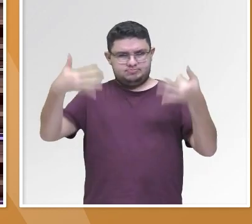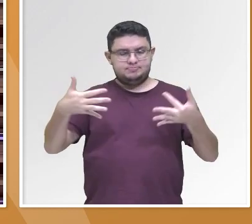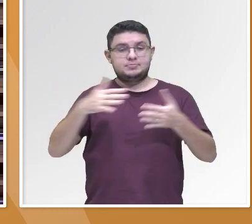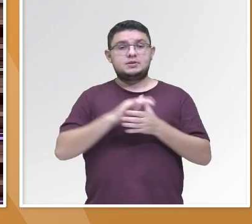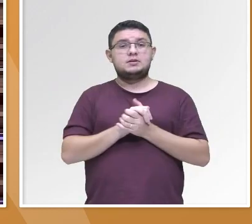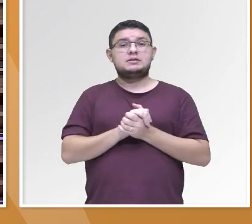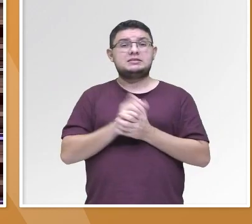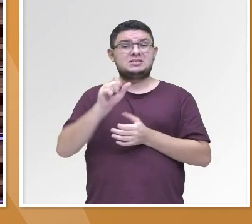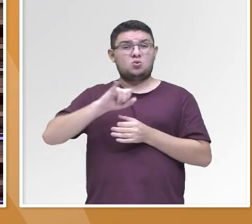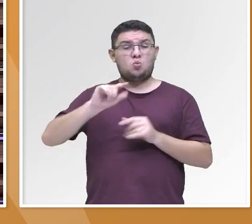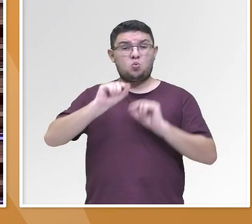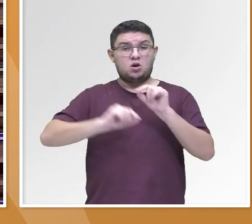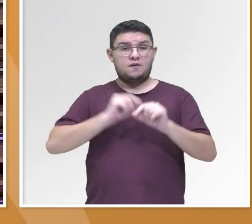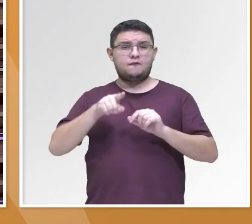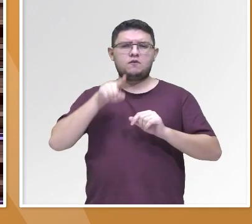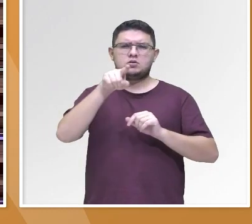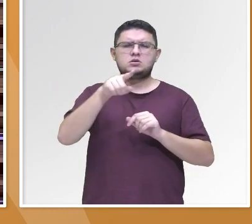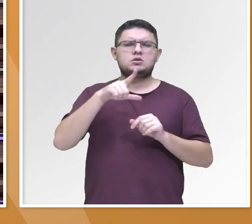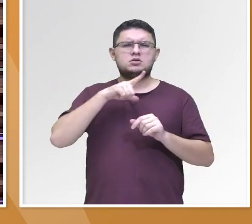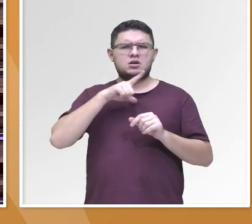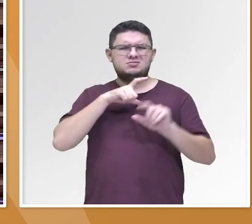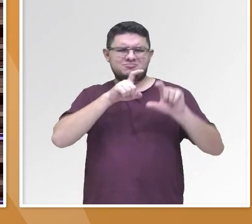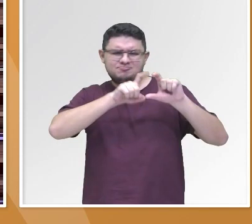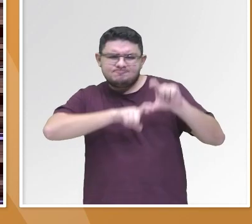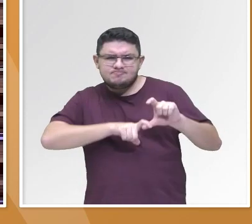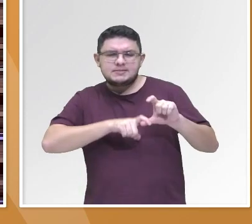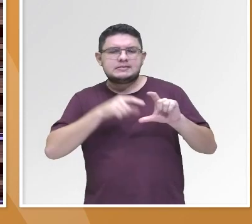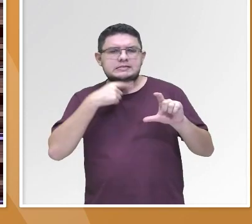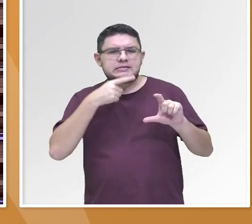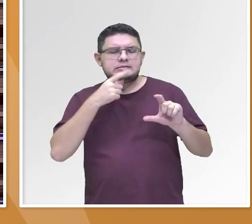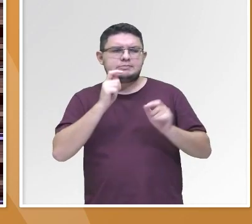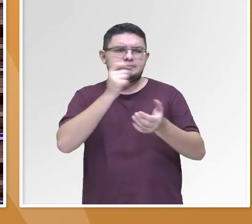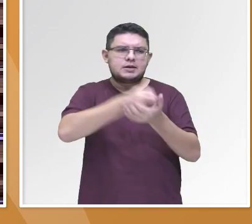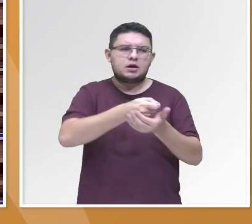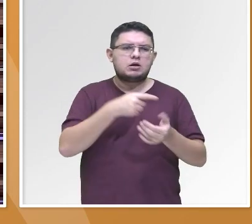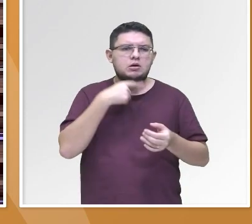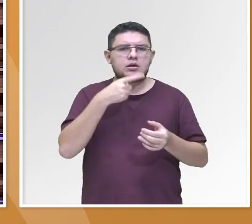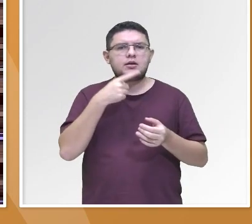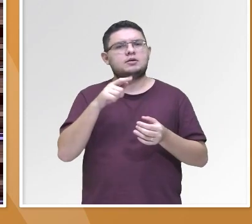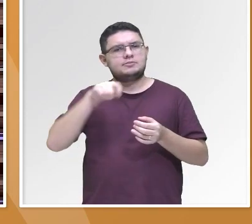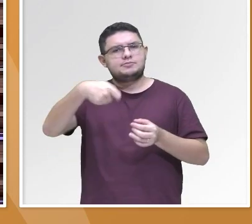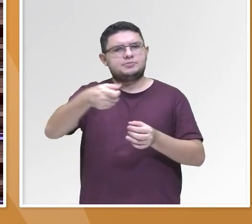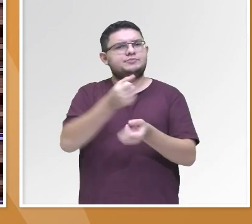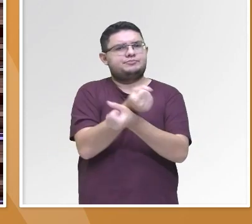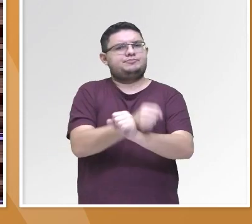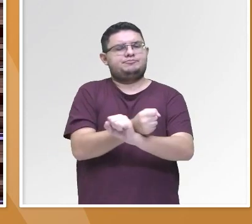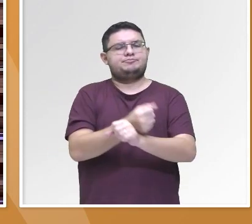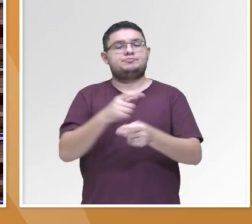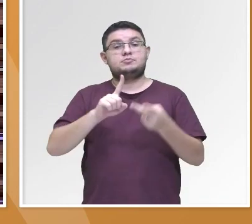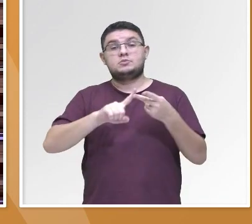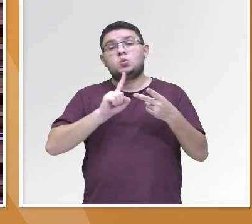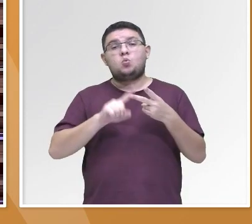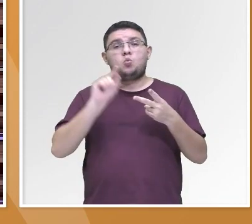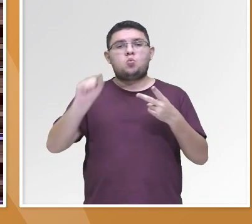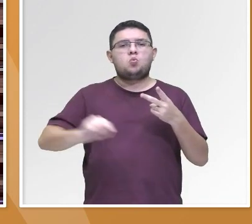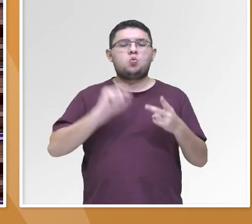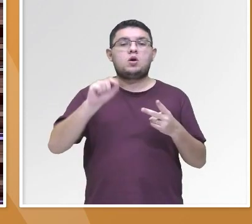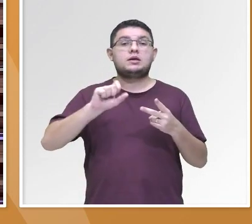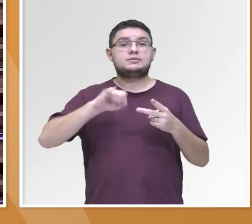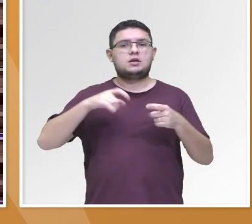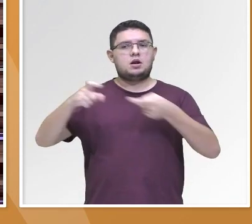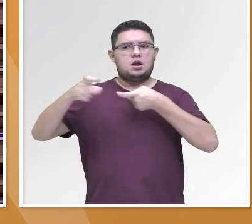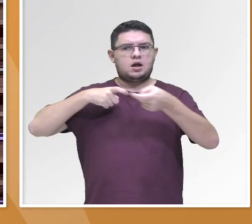dívida muito grande e você não conseguia pagar, você poderia ser tornado escravo. Segundo, você poderia ser um prisioneiro de guerra. A